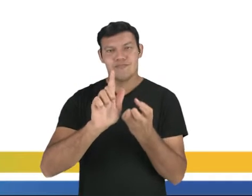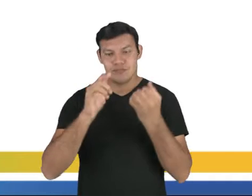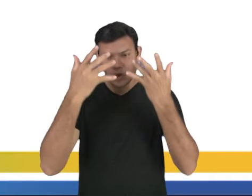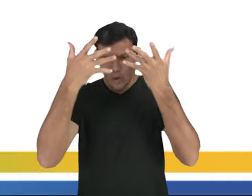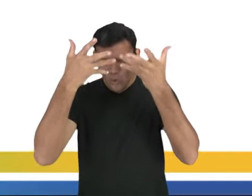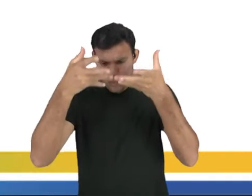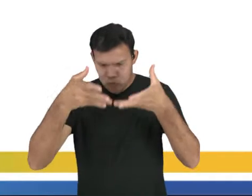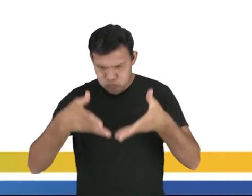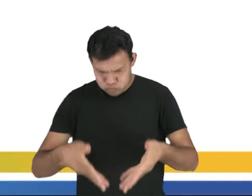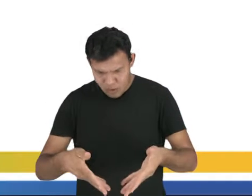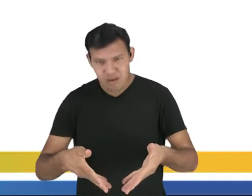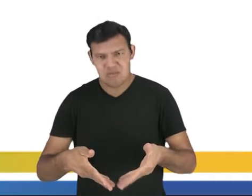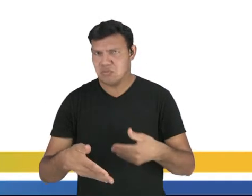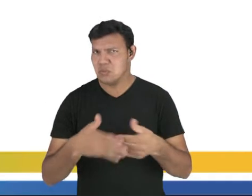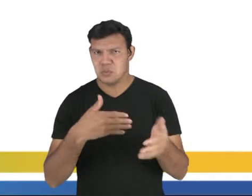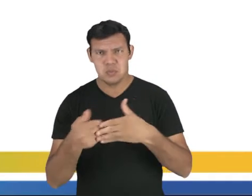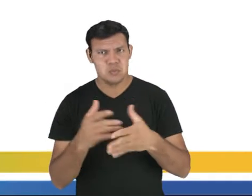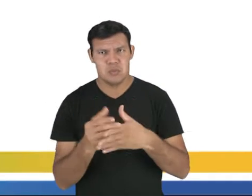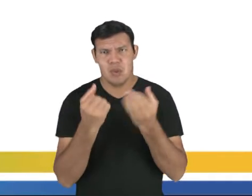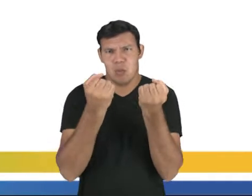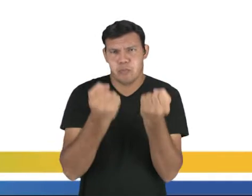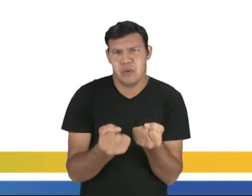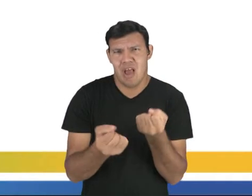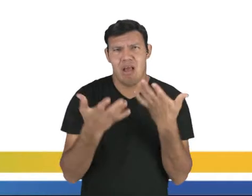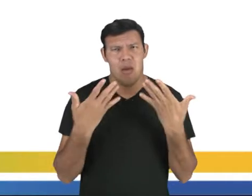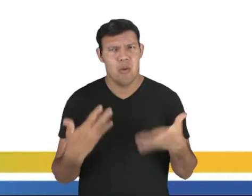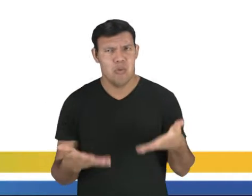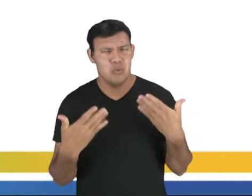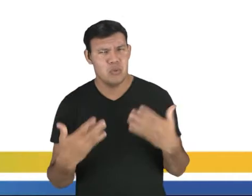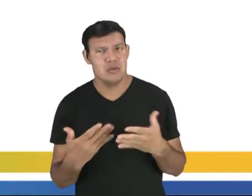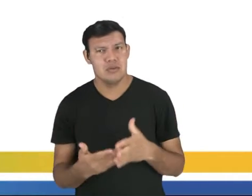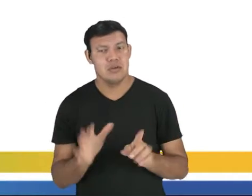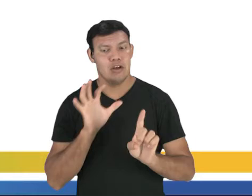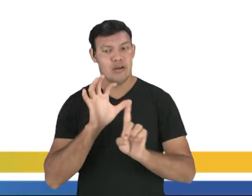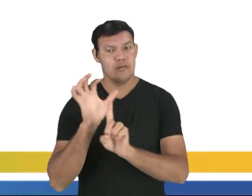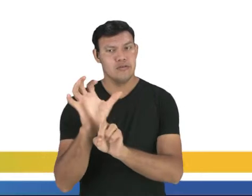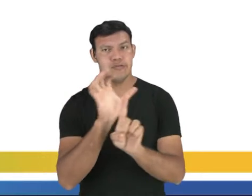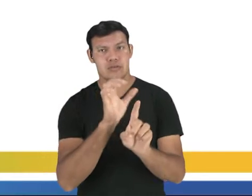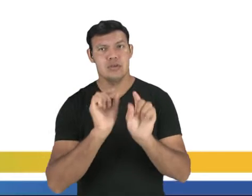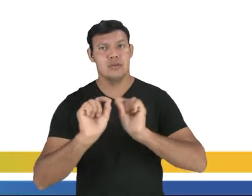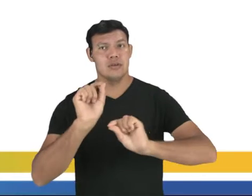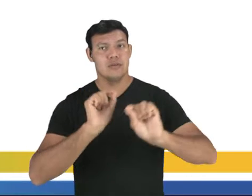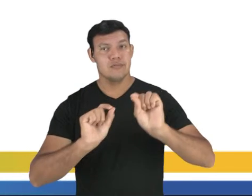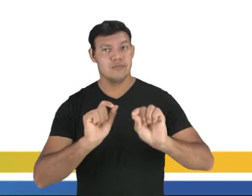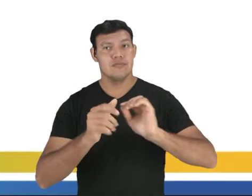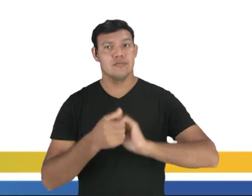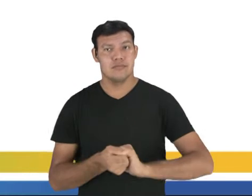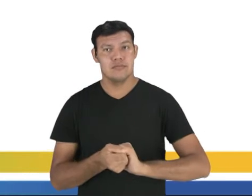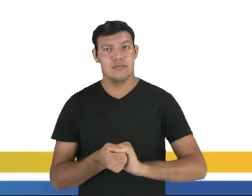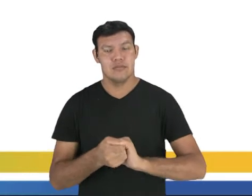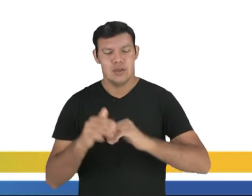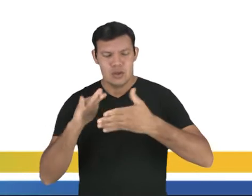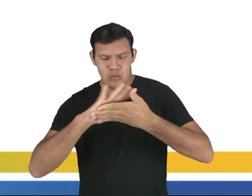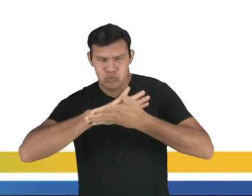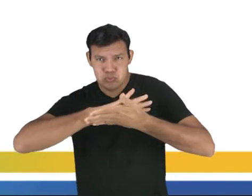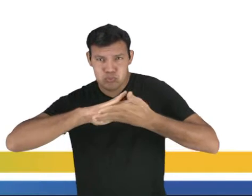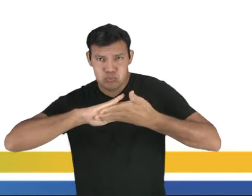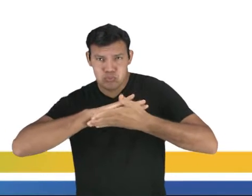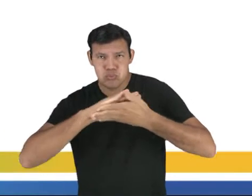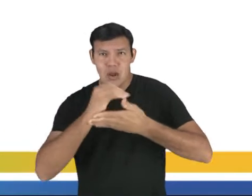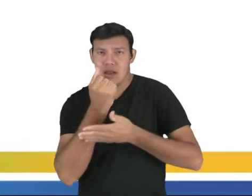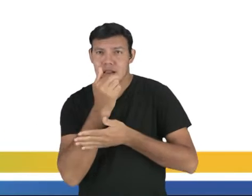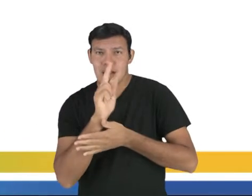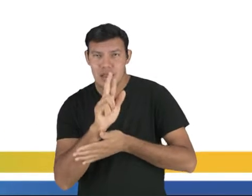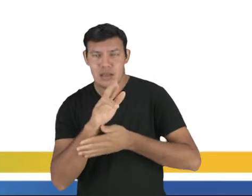solo independente da massa, né? O único fator que influenciava durante a queda livre seria o atrito do ar.